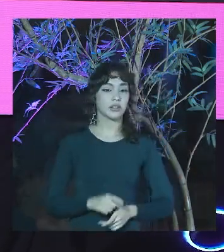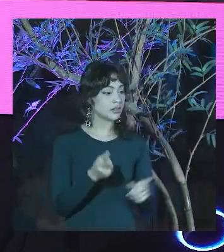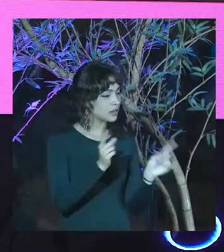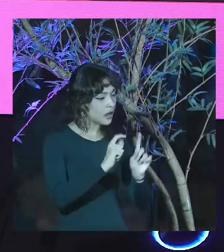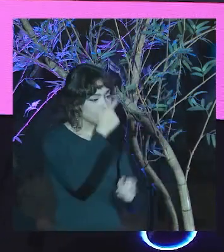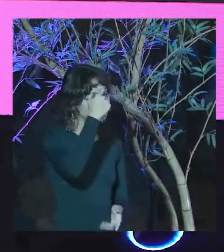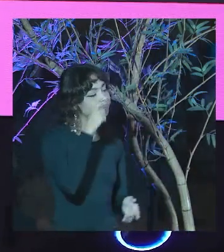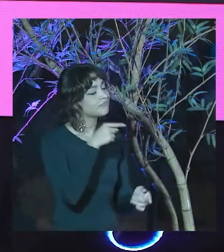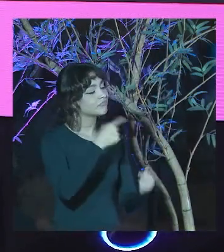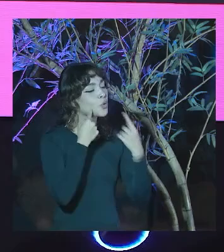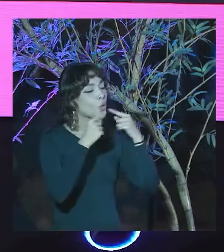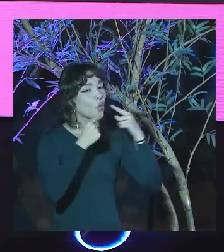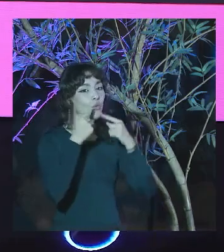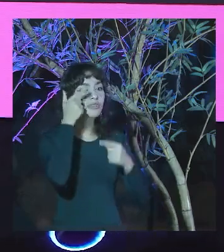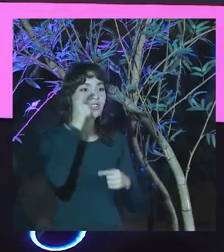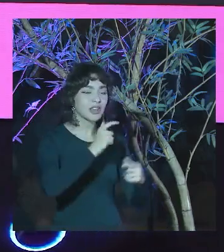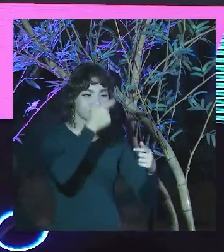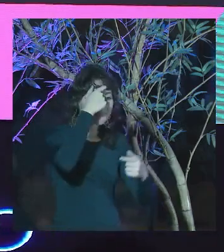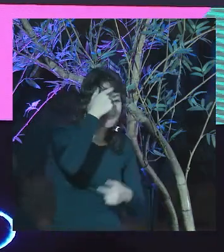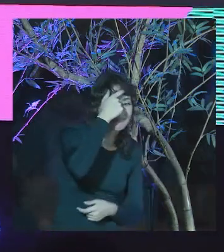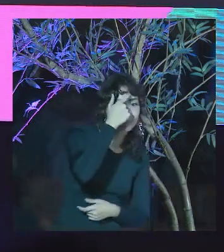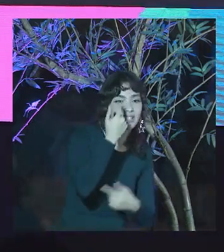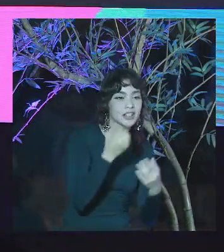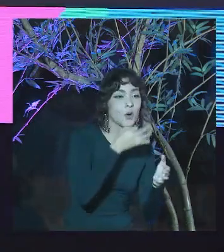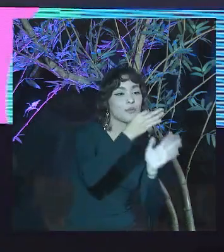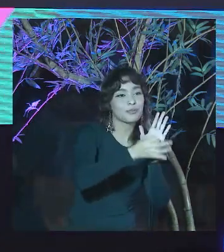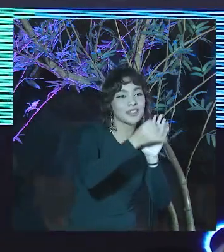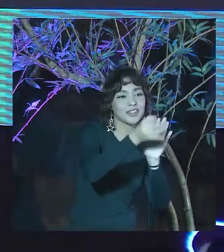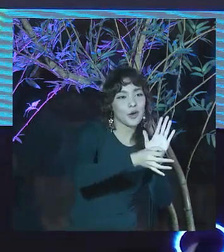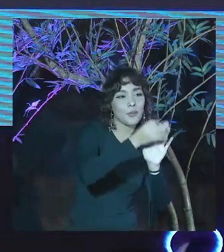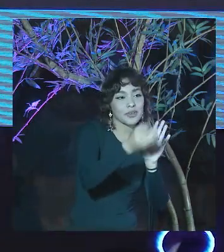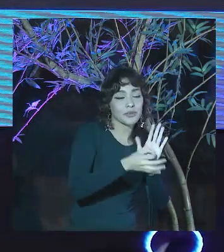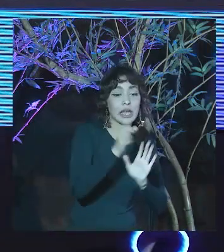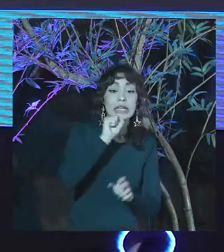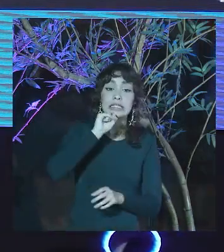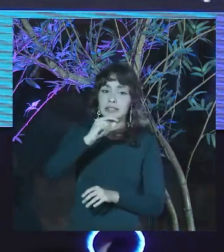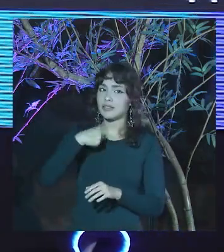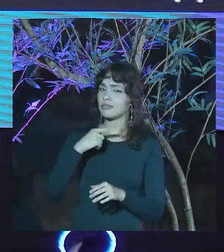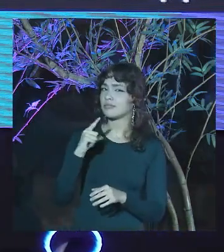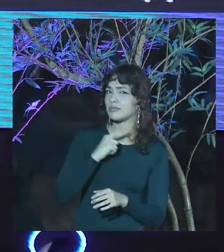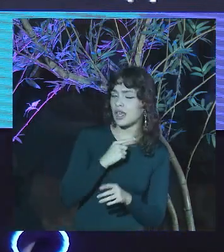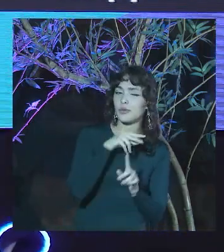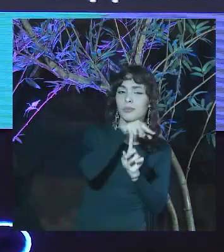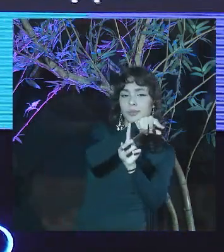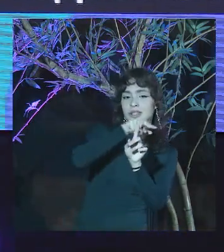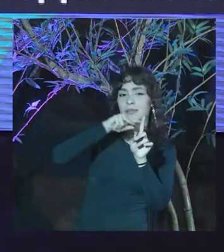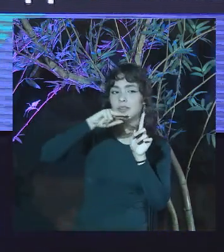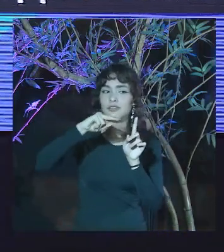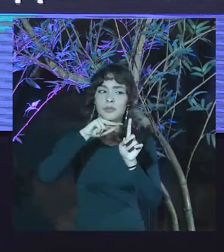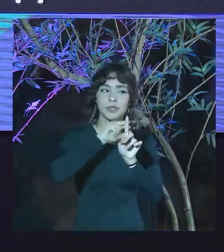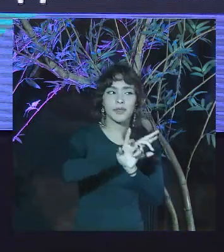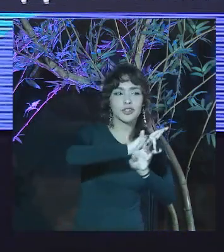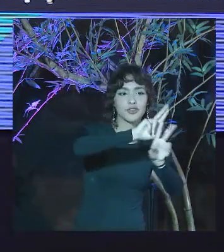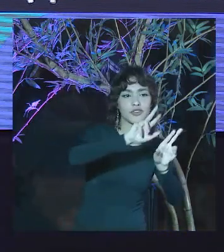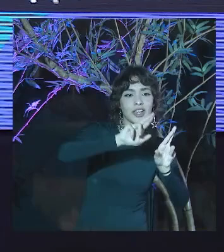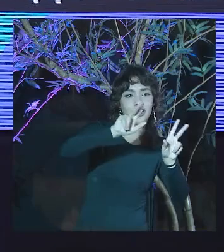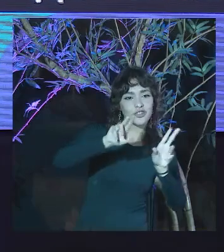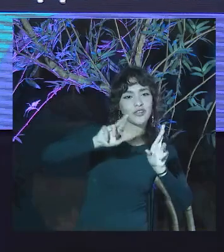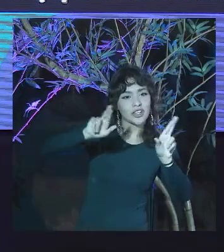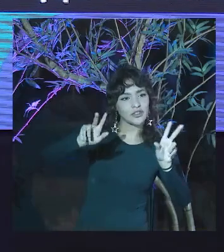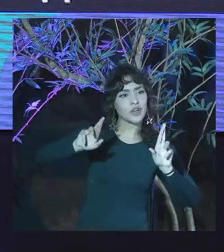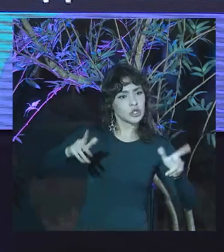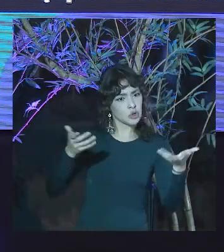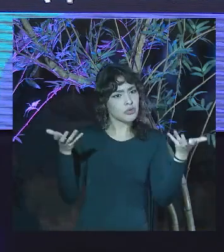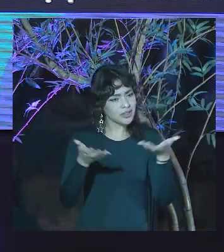ativo. O que ela está fazendo é: eu tenho outras versões do mundo para ir além disso. E eu quero saber